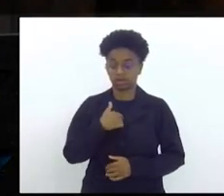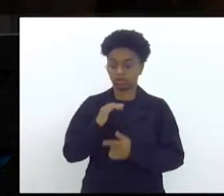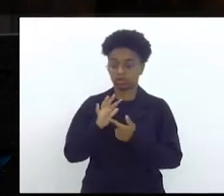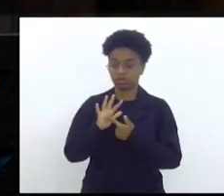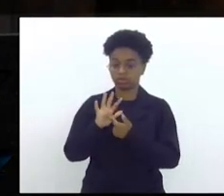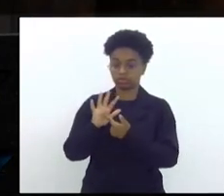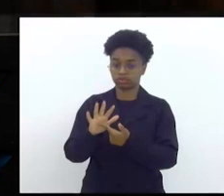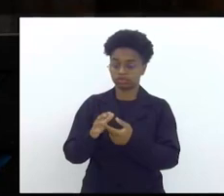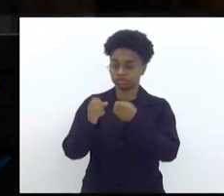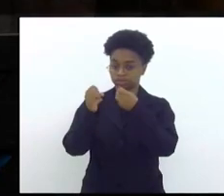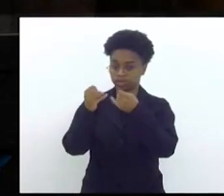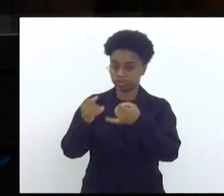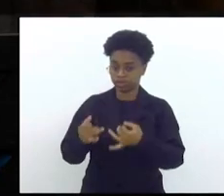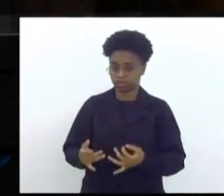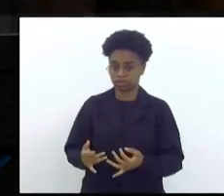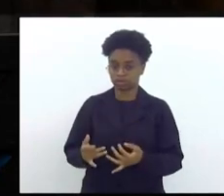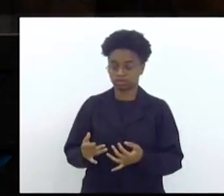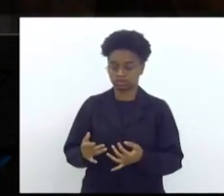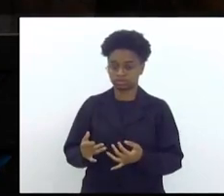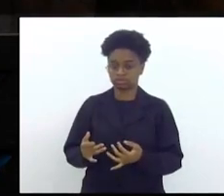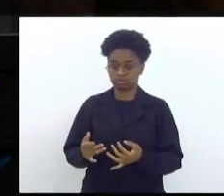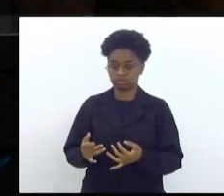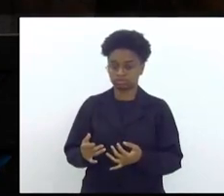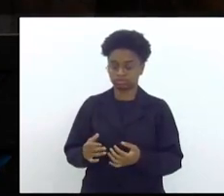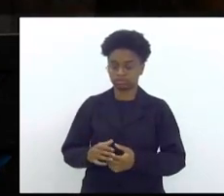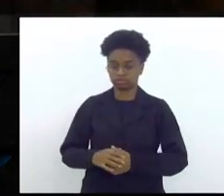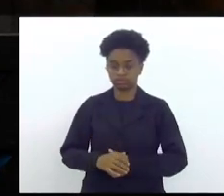relato bastante